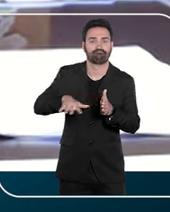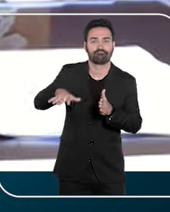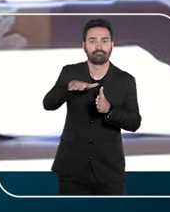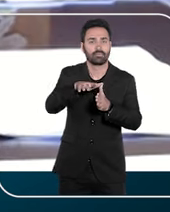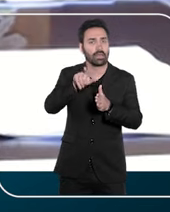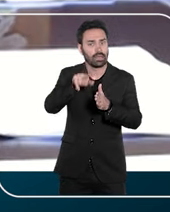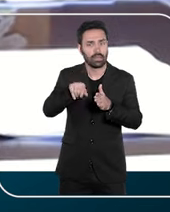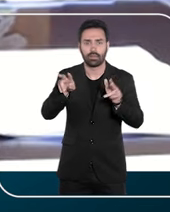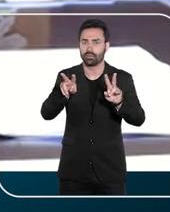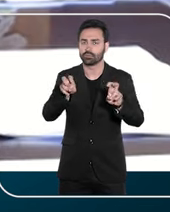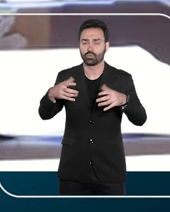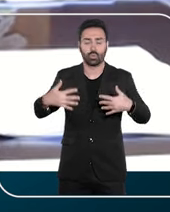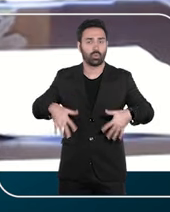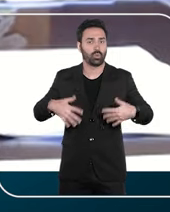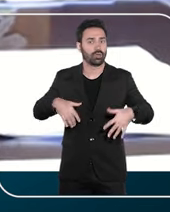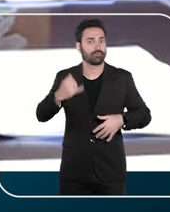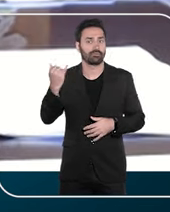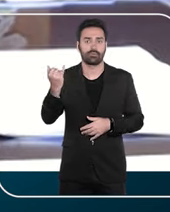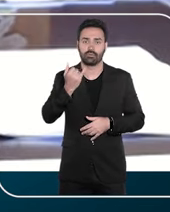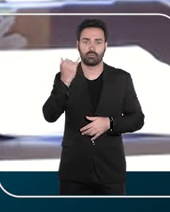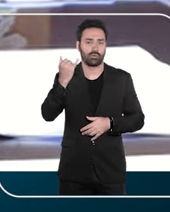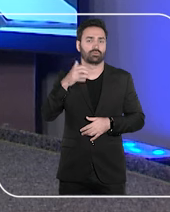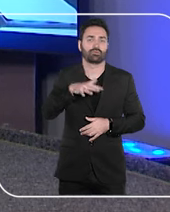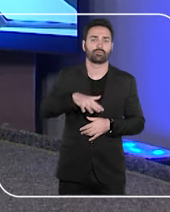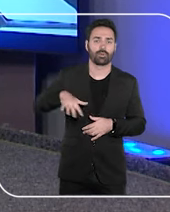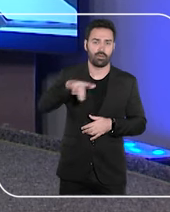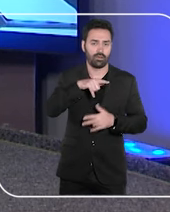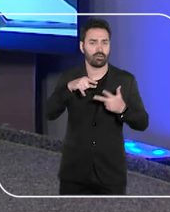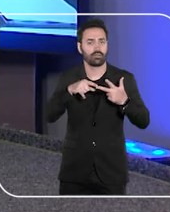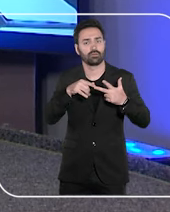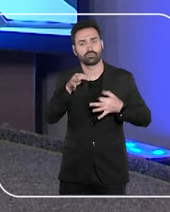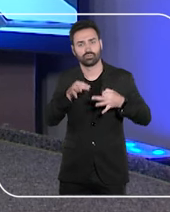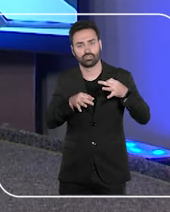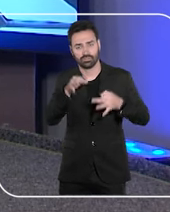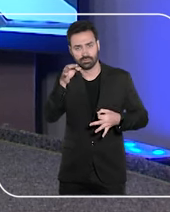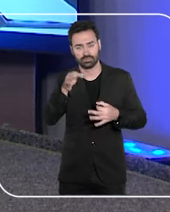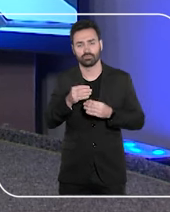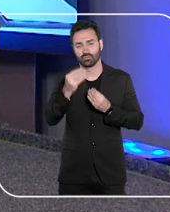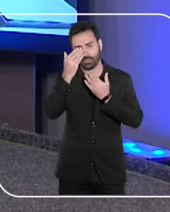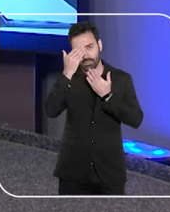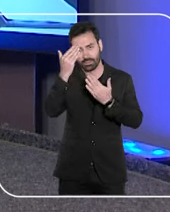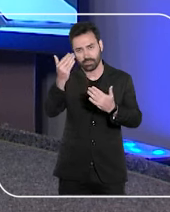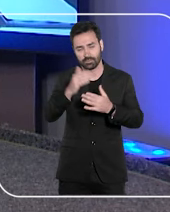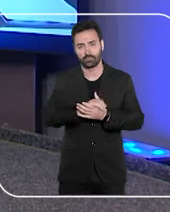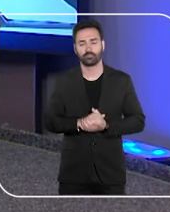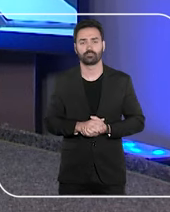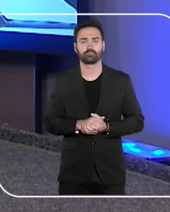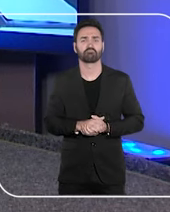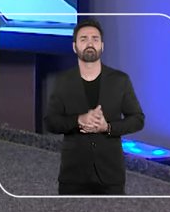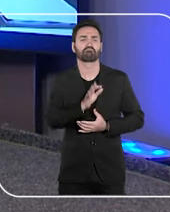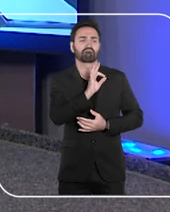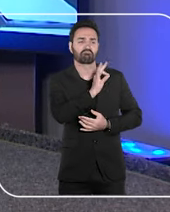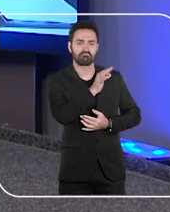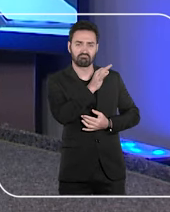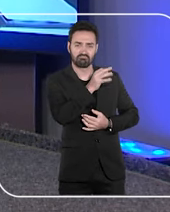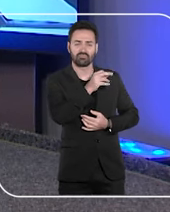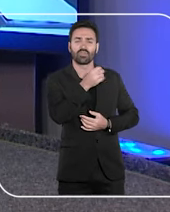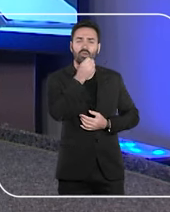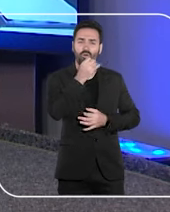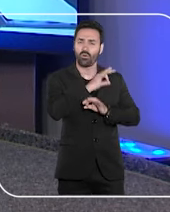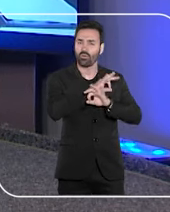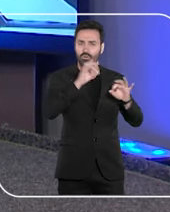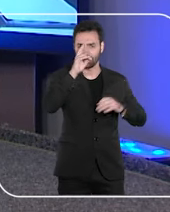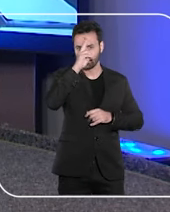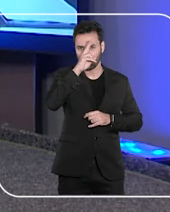importante para a comunidade jurídica. Obrigado. Muito bem lembrado, e é importantíssimo sempre destacar o legado